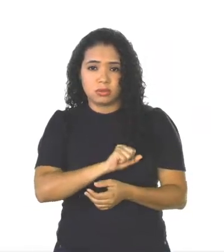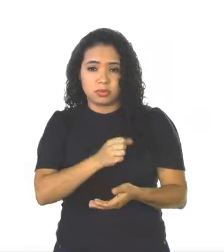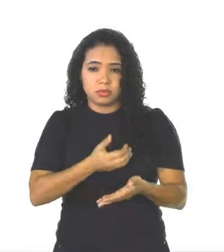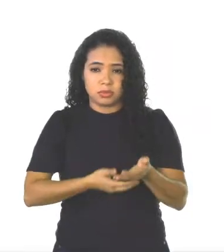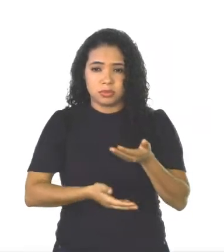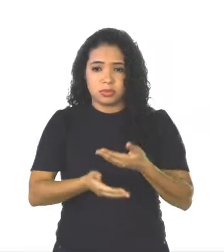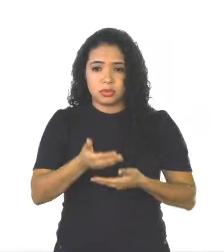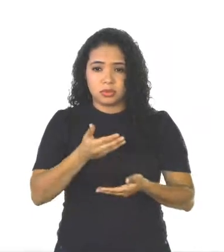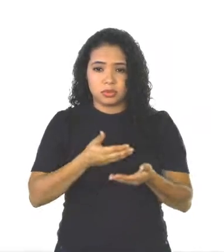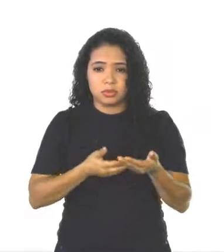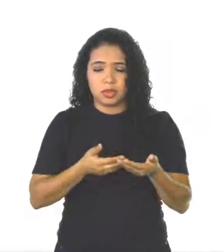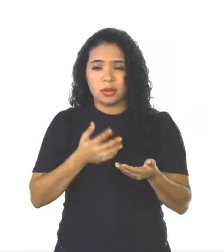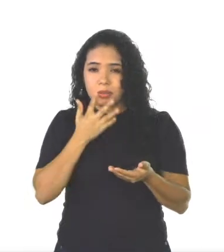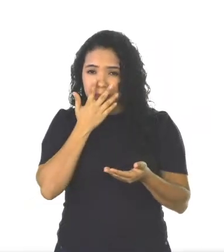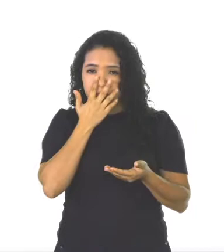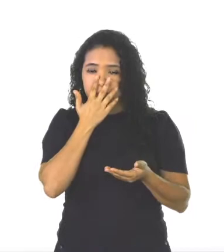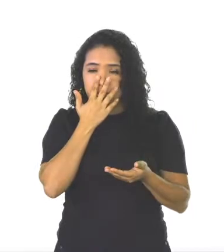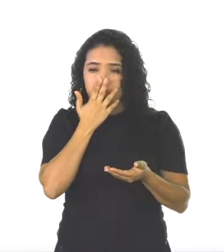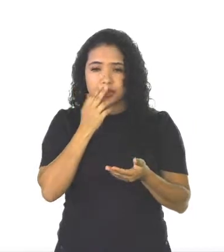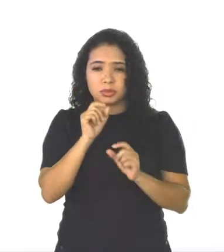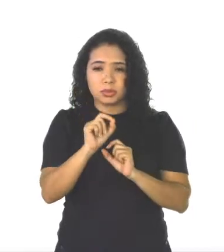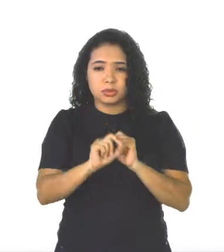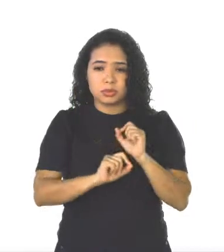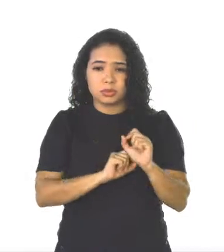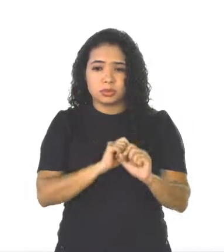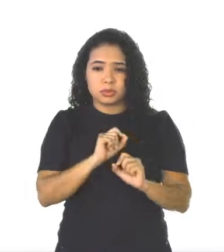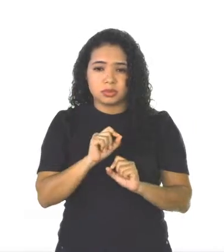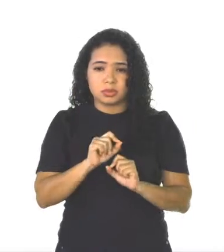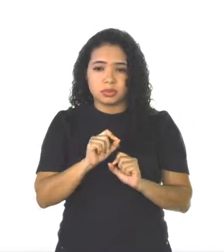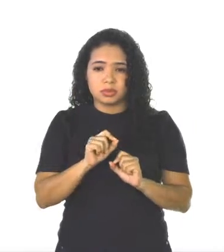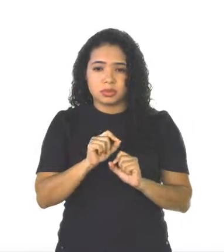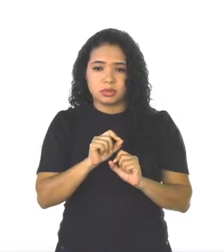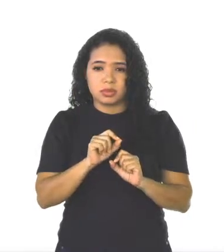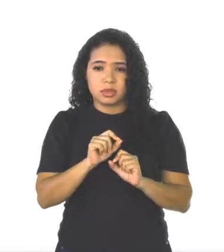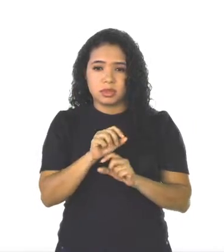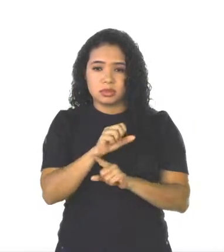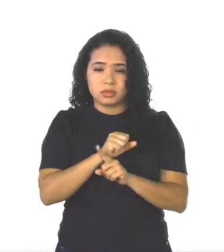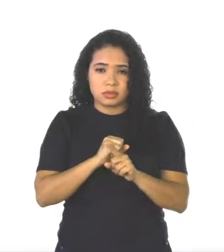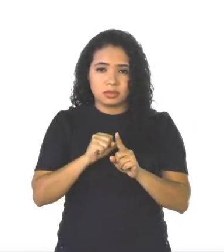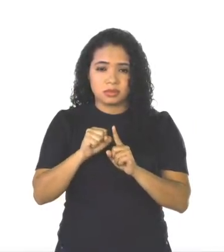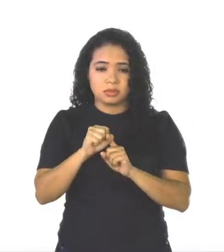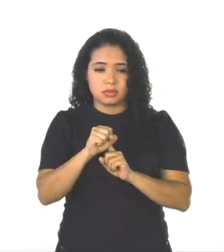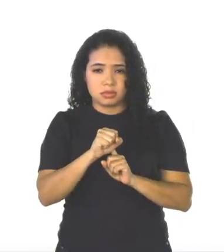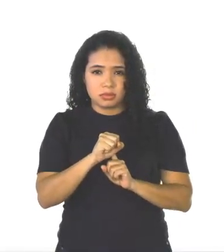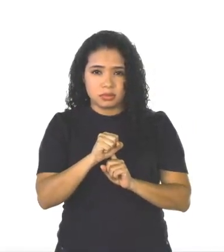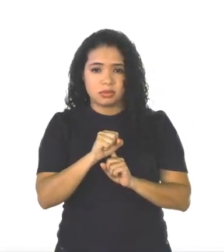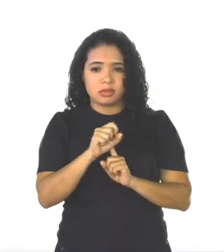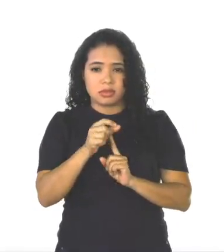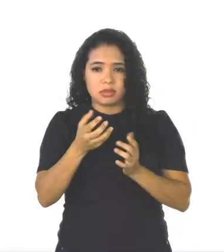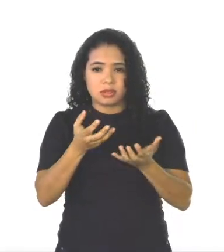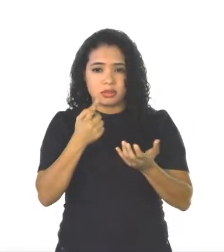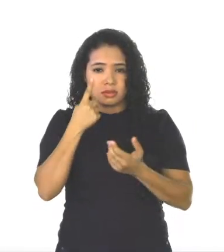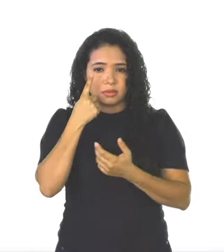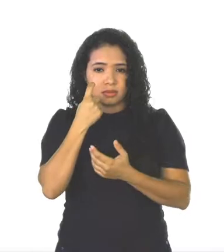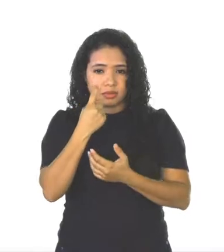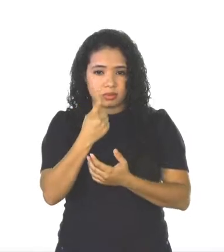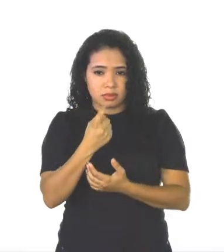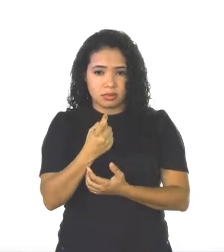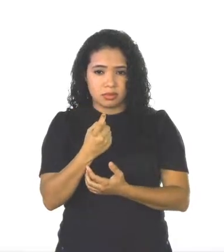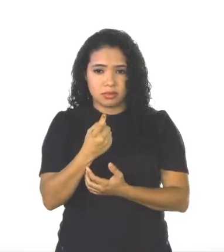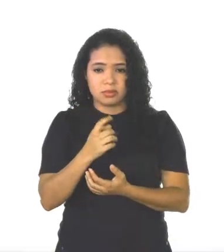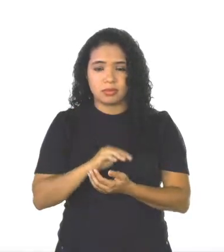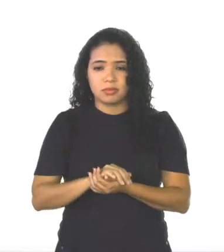promíssuas e mesquinhas, encobertas pelo véu da sociedade burguesa. E aí nós temos a imagem, né,